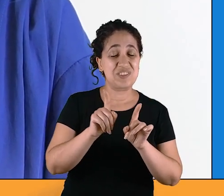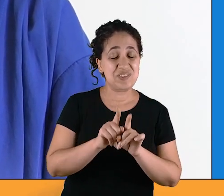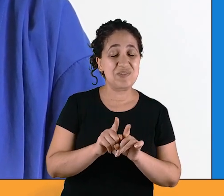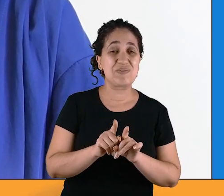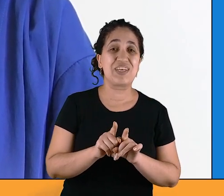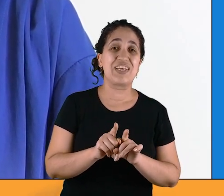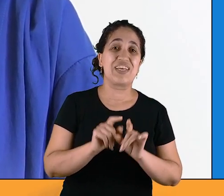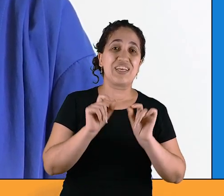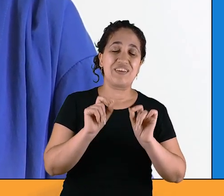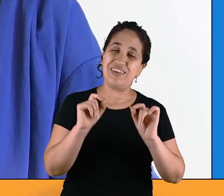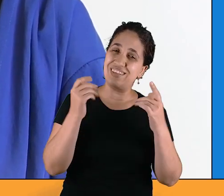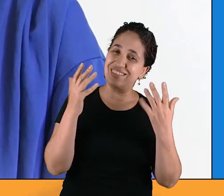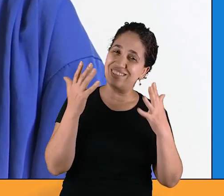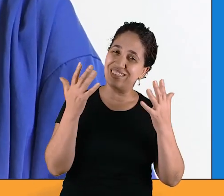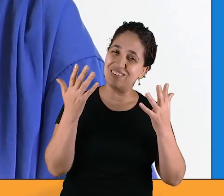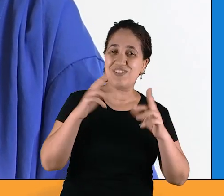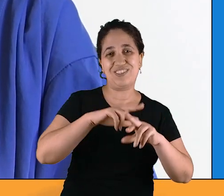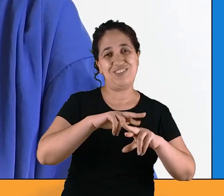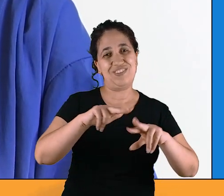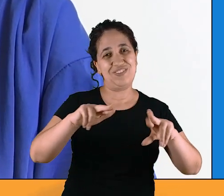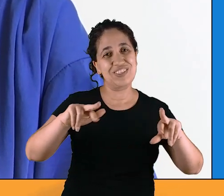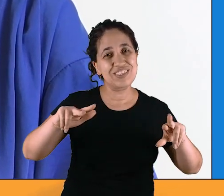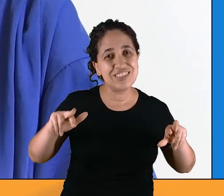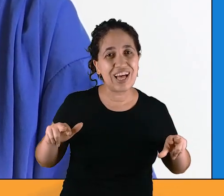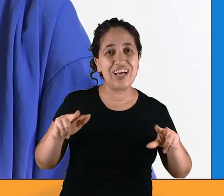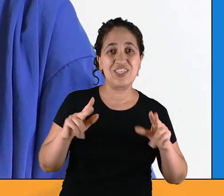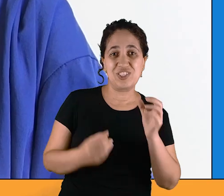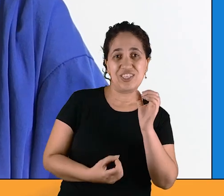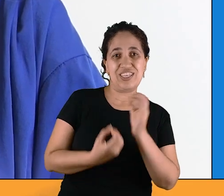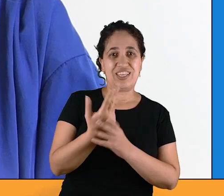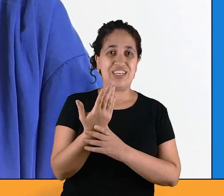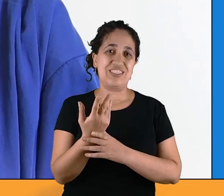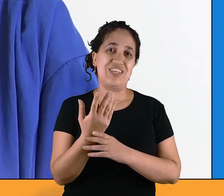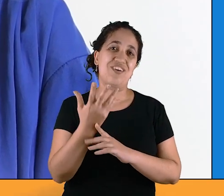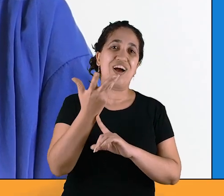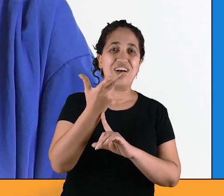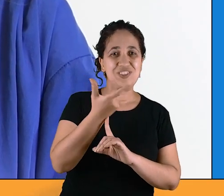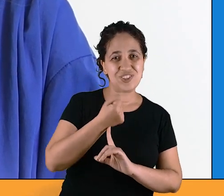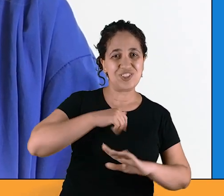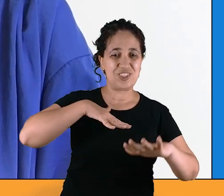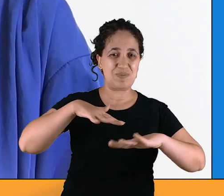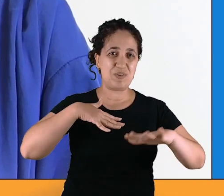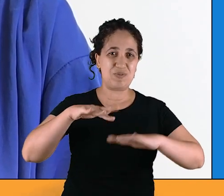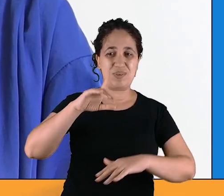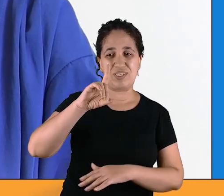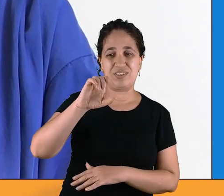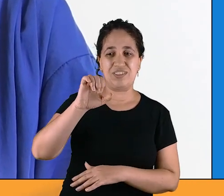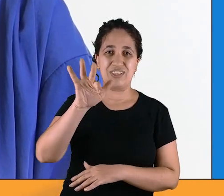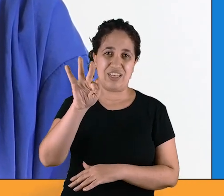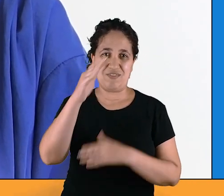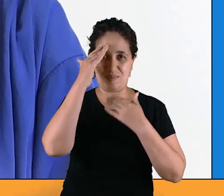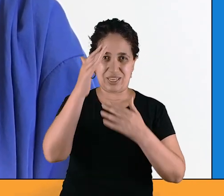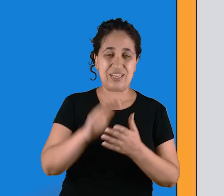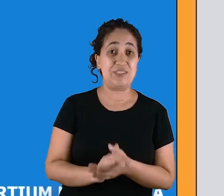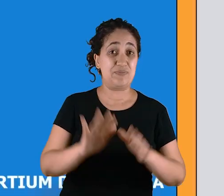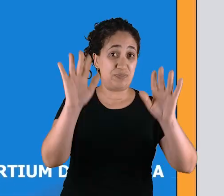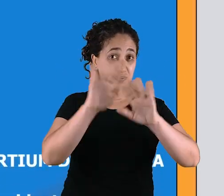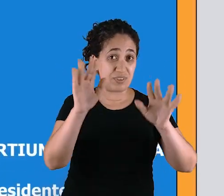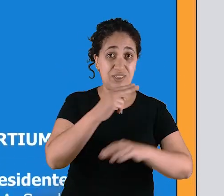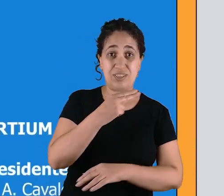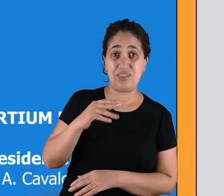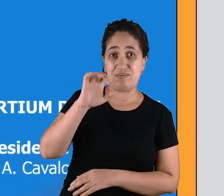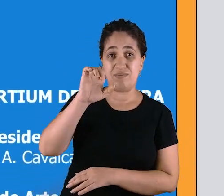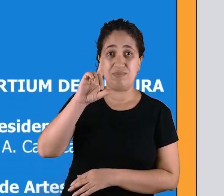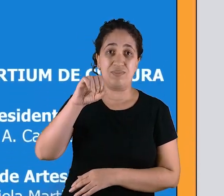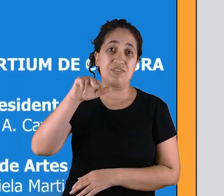e celebrando aí a diversidade e a criação artística. Tela dividida em dois. À esquerda, mulher de pele clara com cabelos curtos e